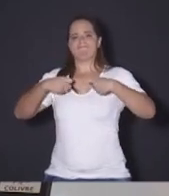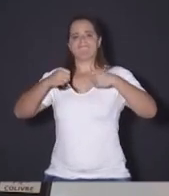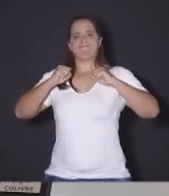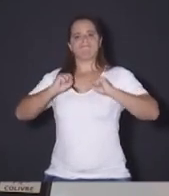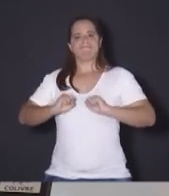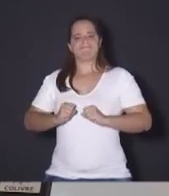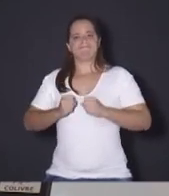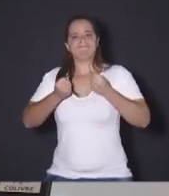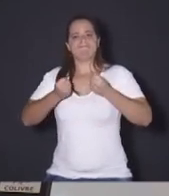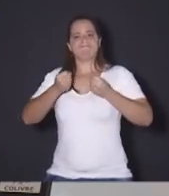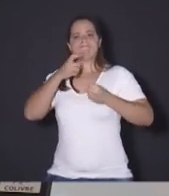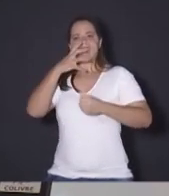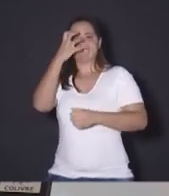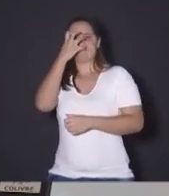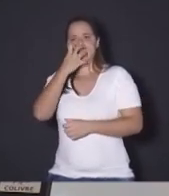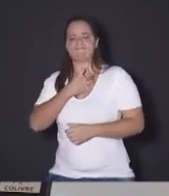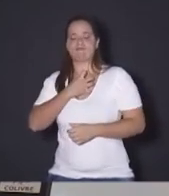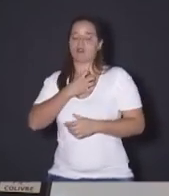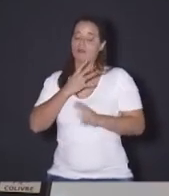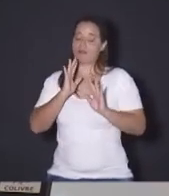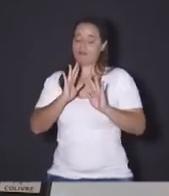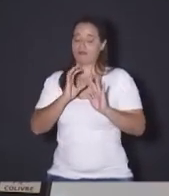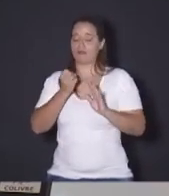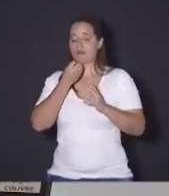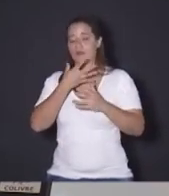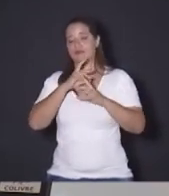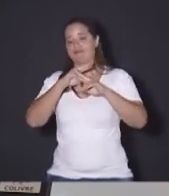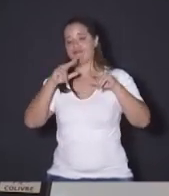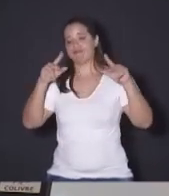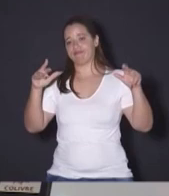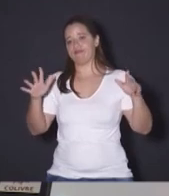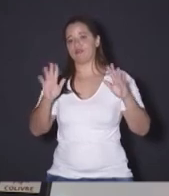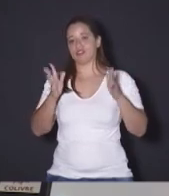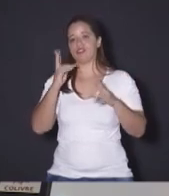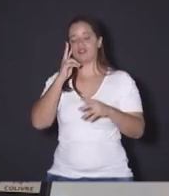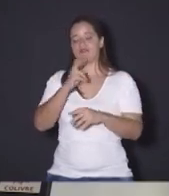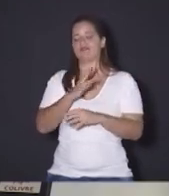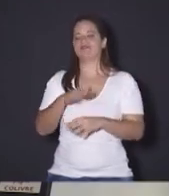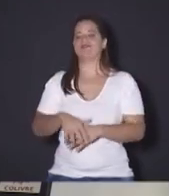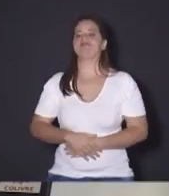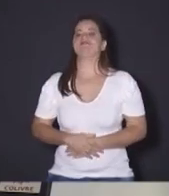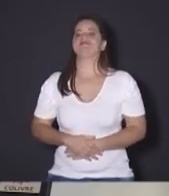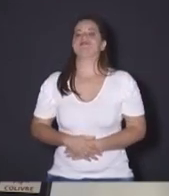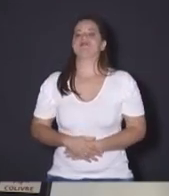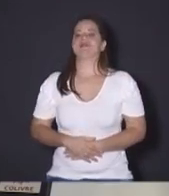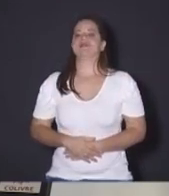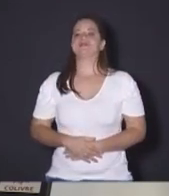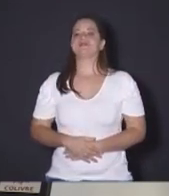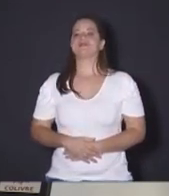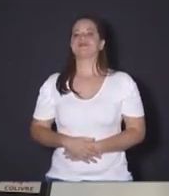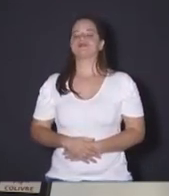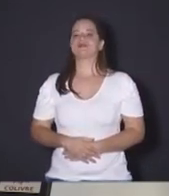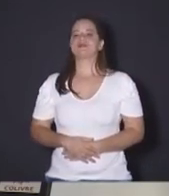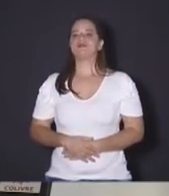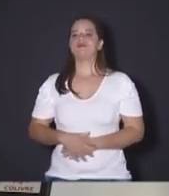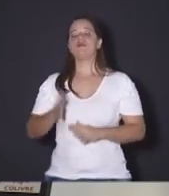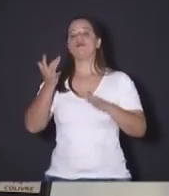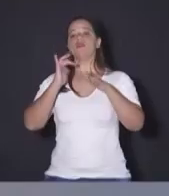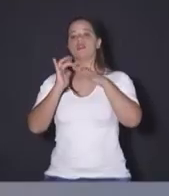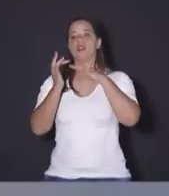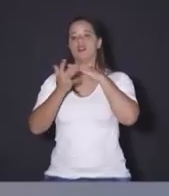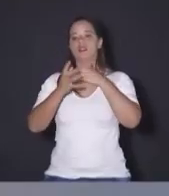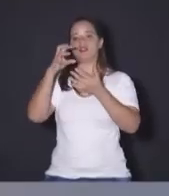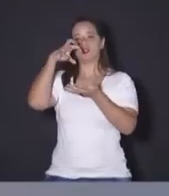ser mais agressivo bom etcétera que a gente já andou vendo por aí e essas redes